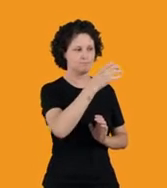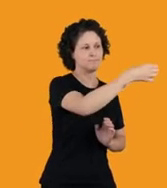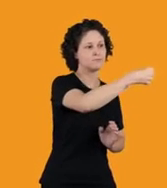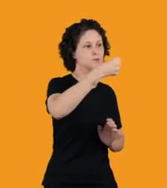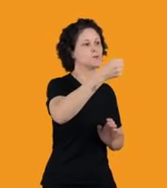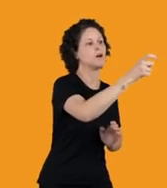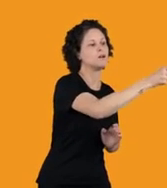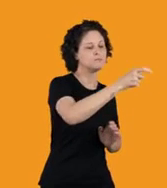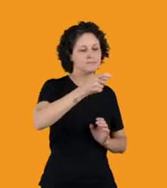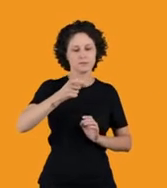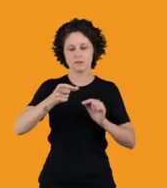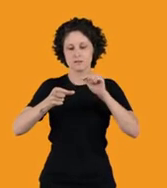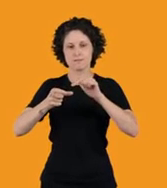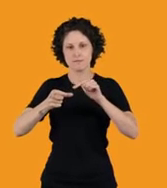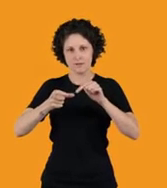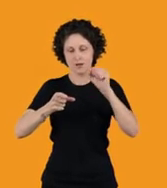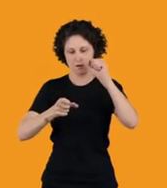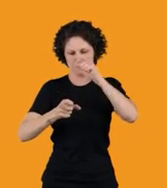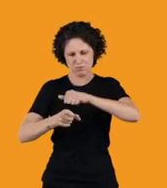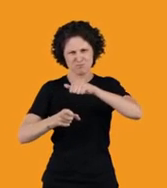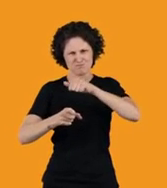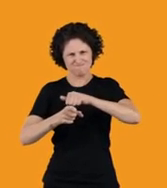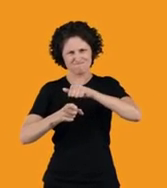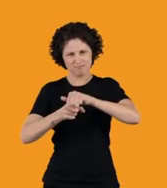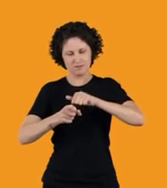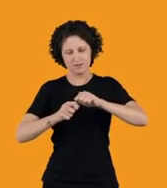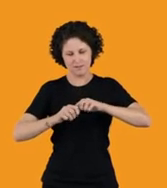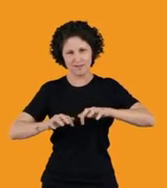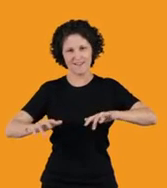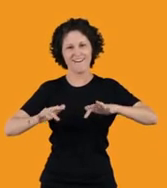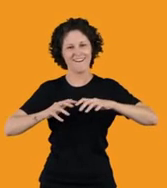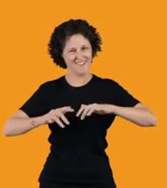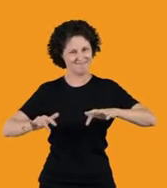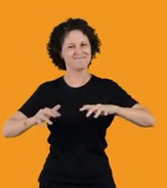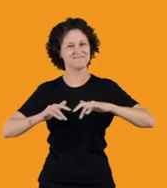O gelo, ao ser retirado do congelador, derrete, tornando-se água